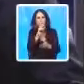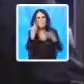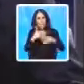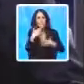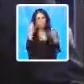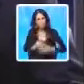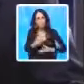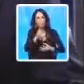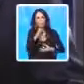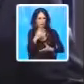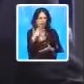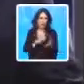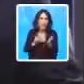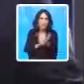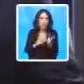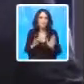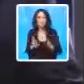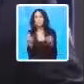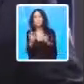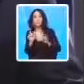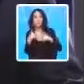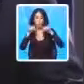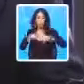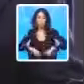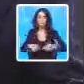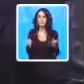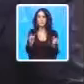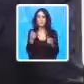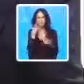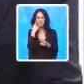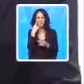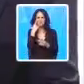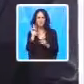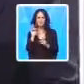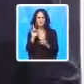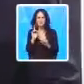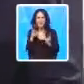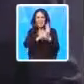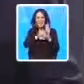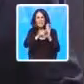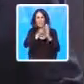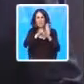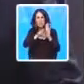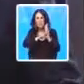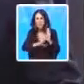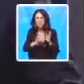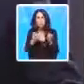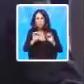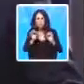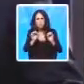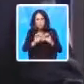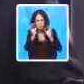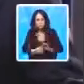verdadeira oportunidade. E a verdade é que nós hoje não temos conhecimento de relatórios externos, de auditorias